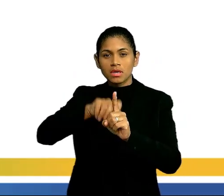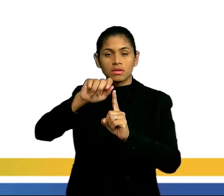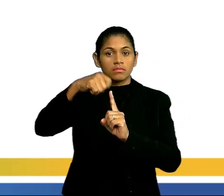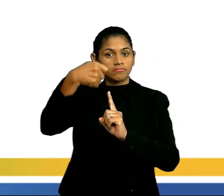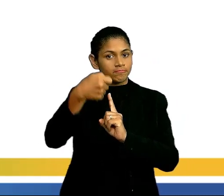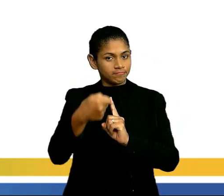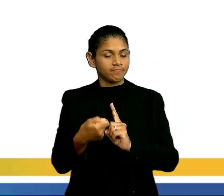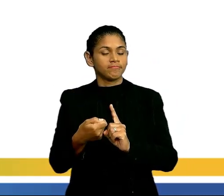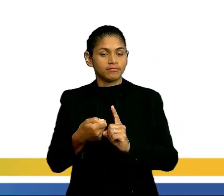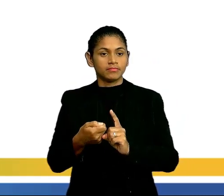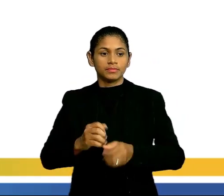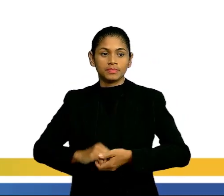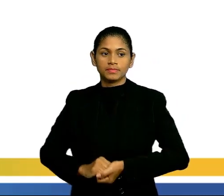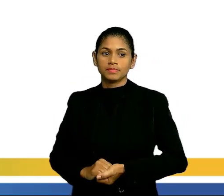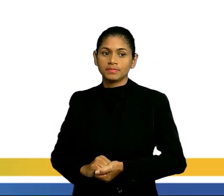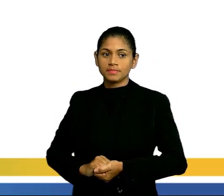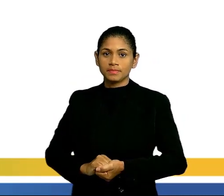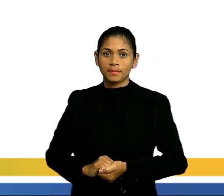chuchu.